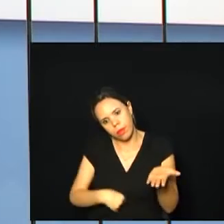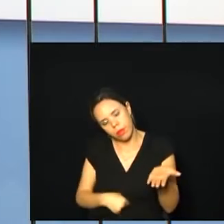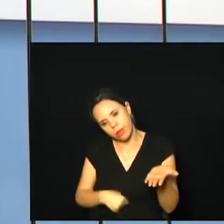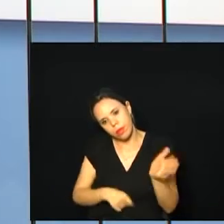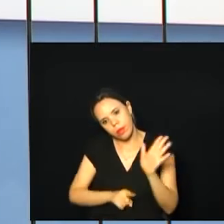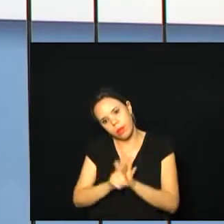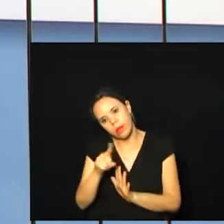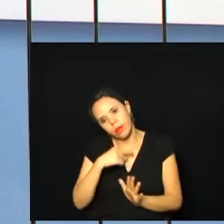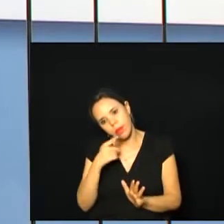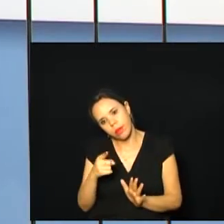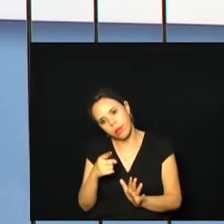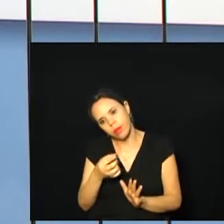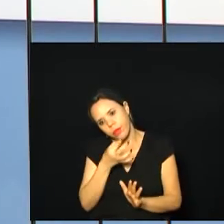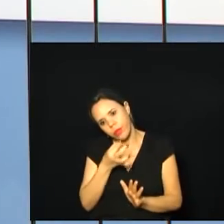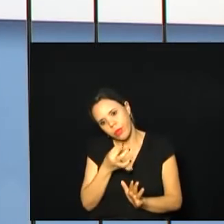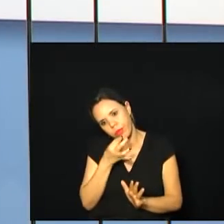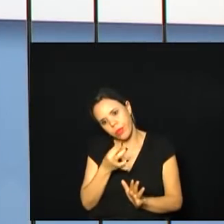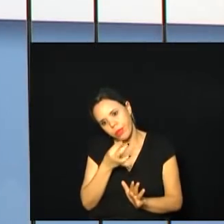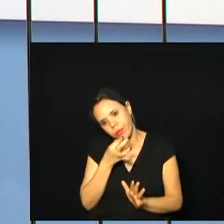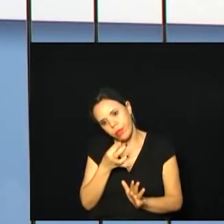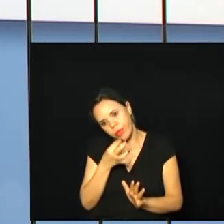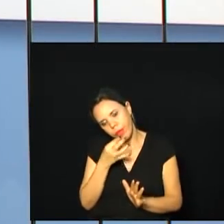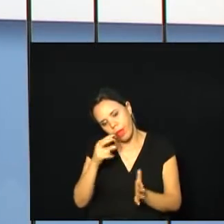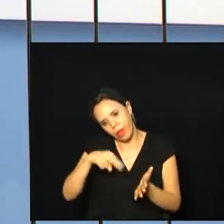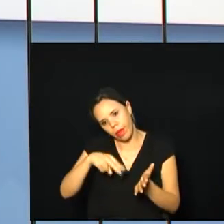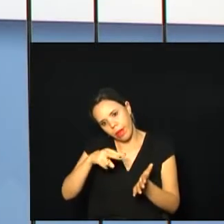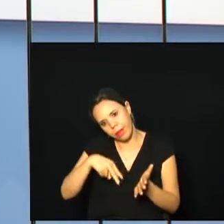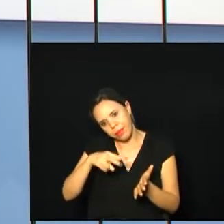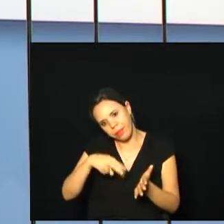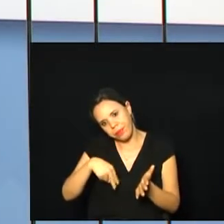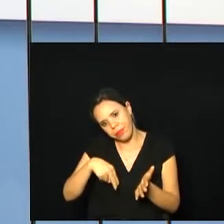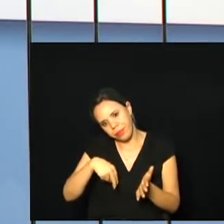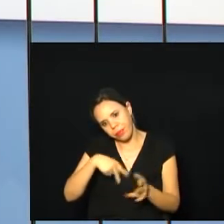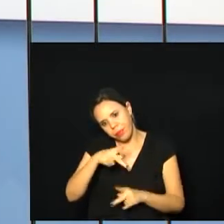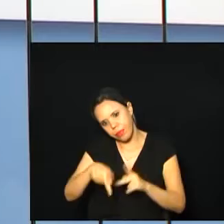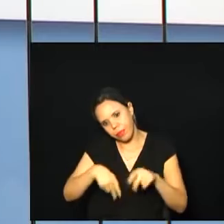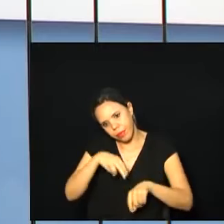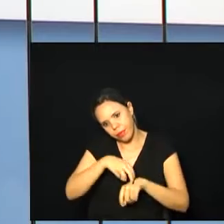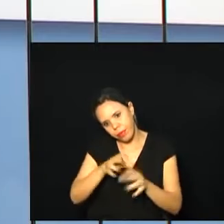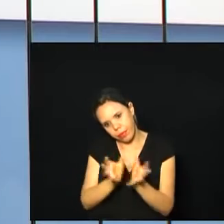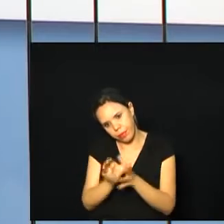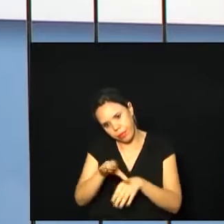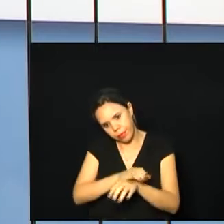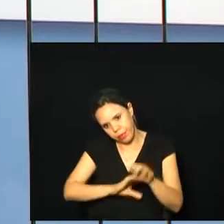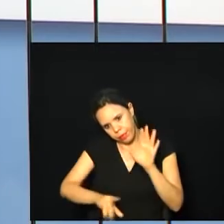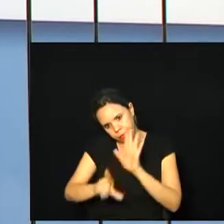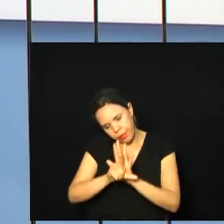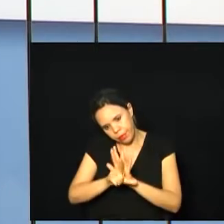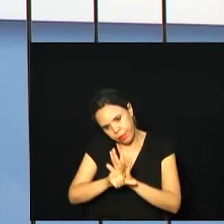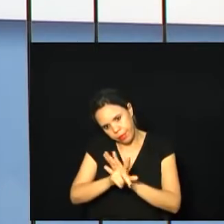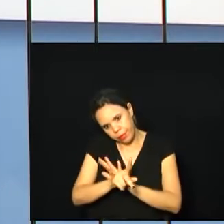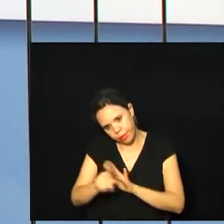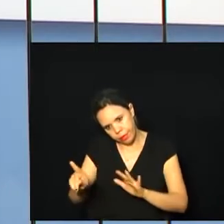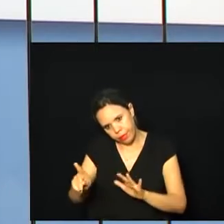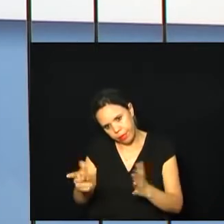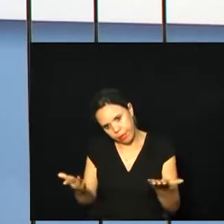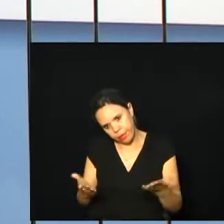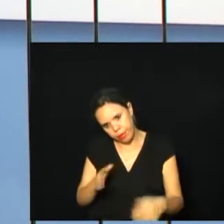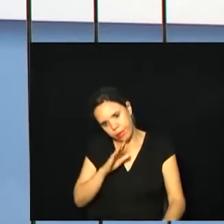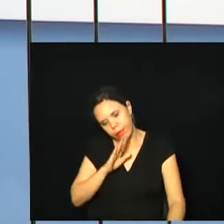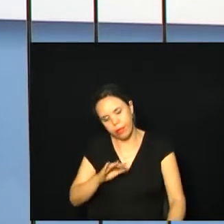essas perguntas ou sugestões serão lidas pelo membro da Comissão de Constituição e Legalidade, que vai presidir